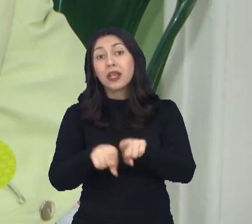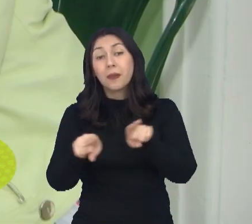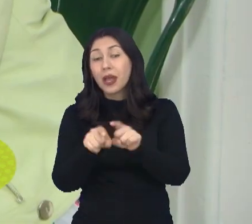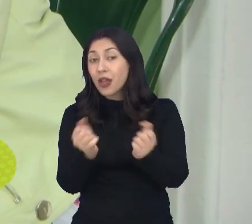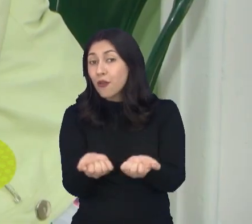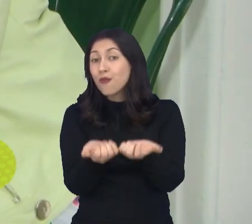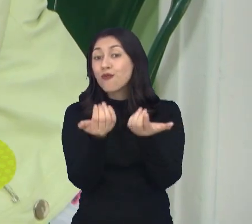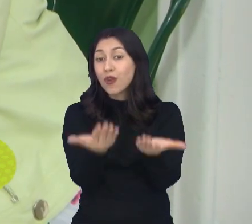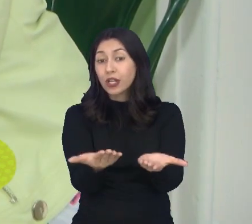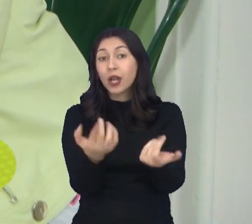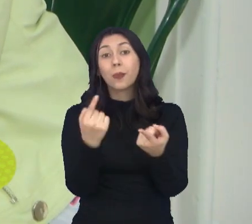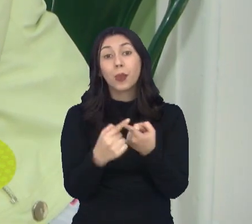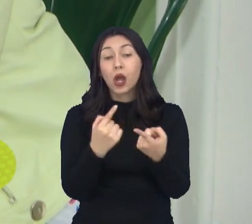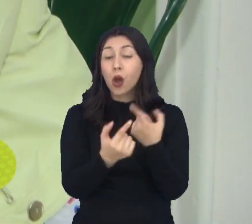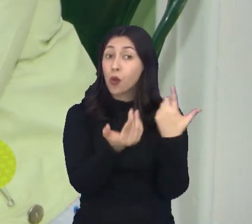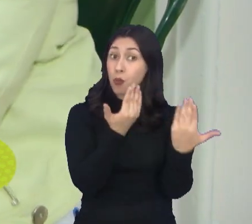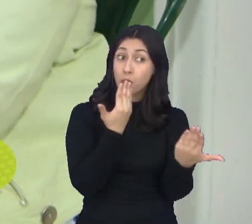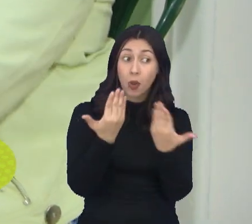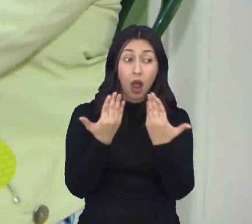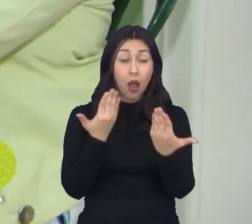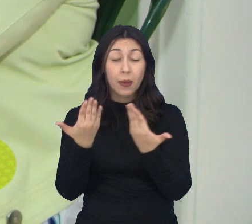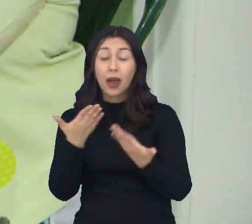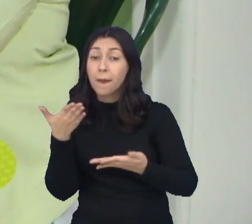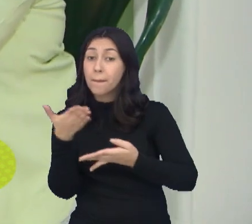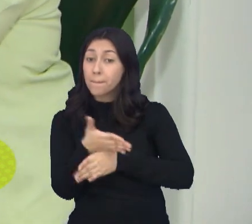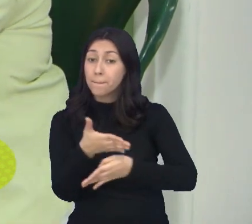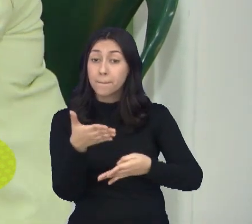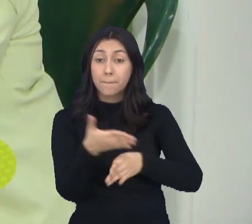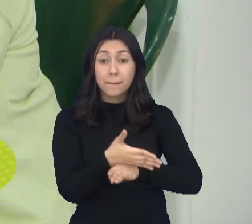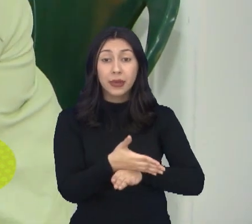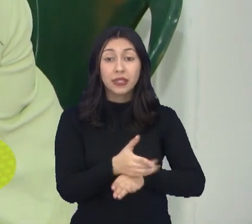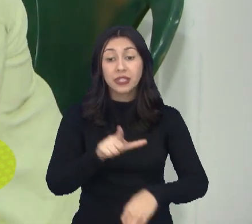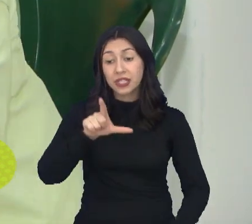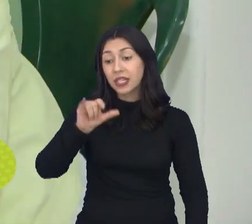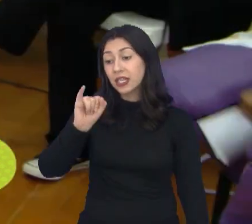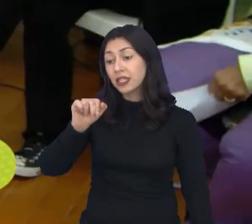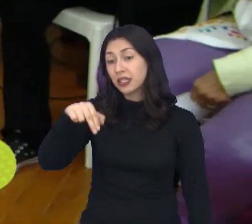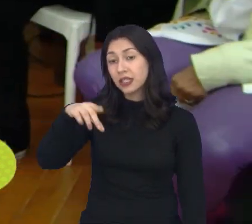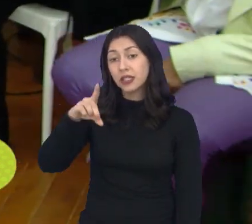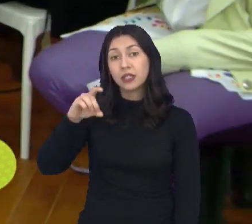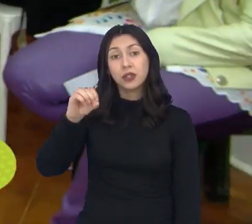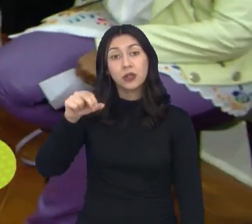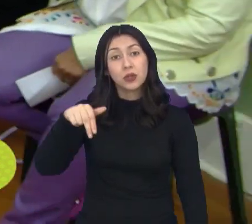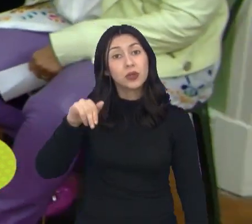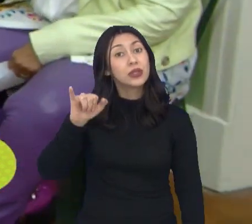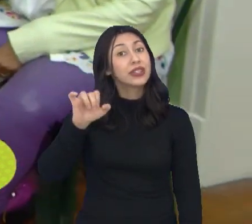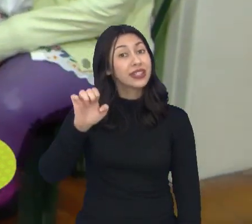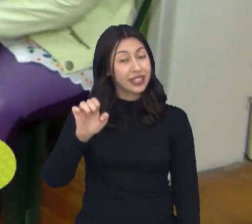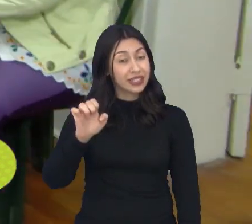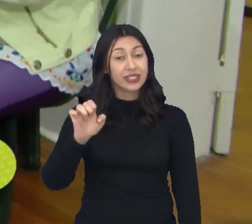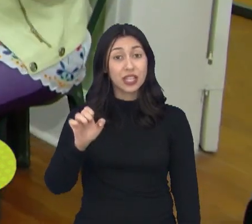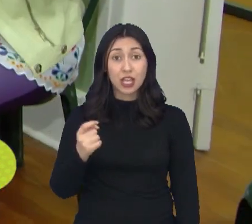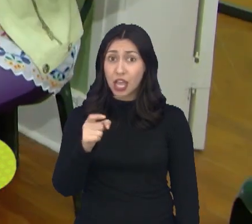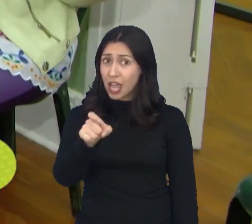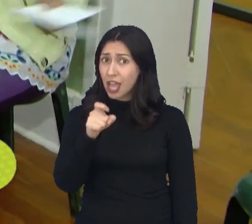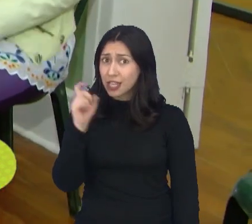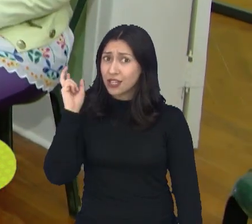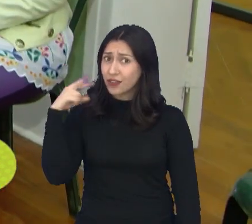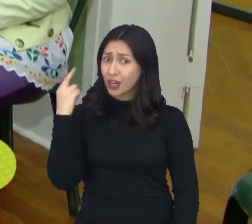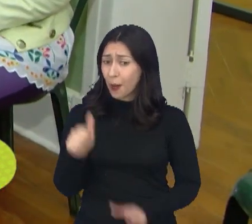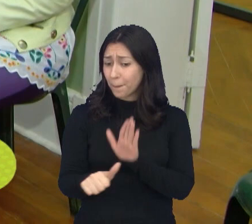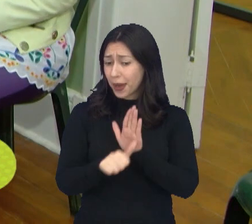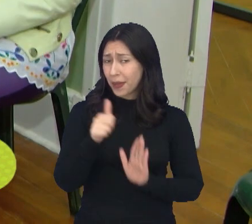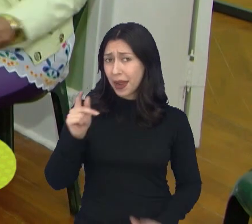delas, já que o bate-papo teve ainda a participação da Lindonice de Brito, ex-vereadora, primeira mulher a presidir